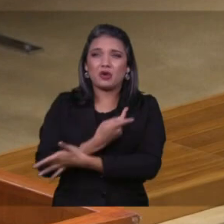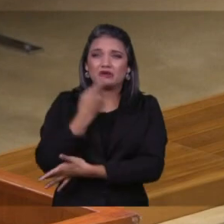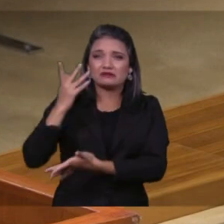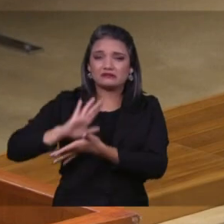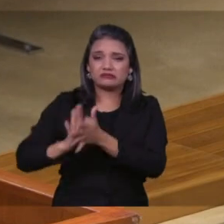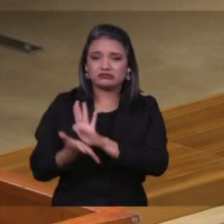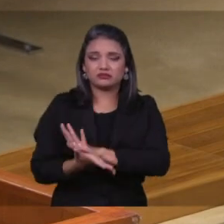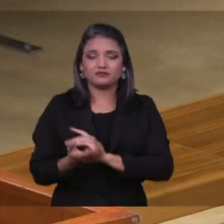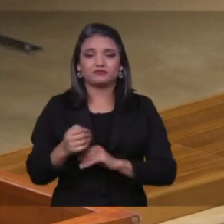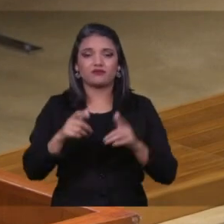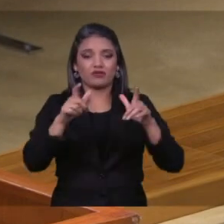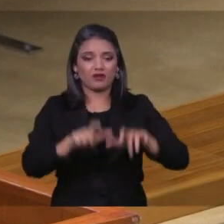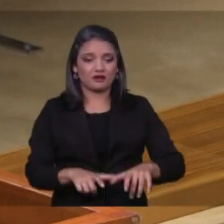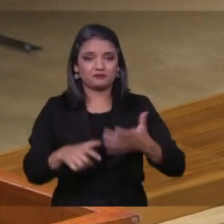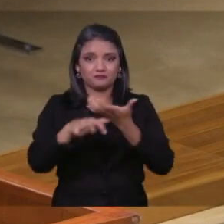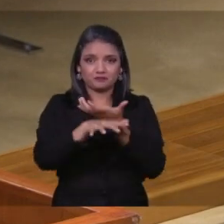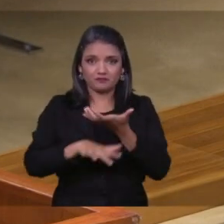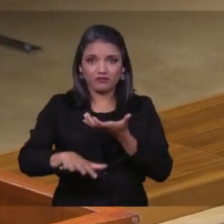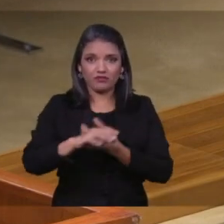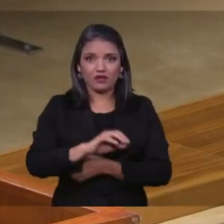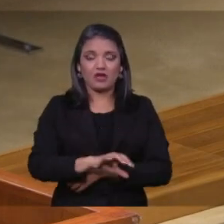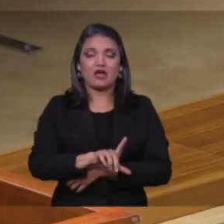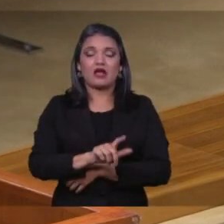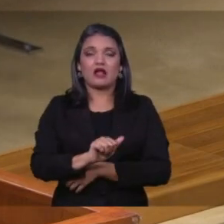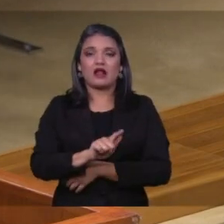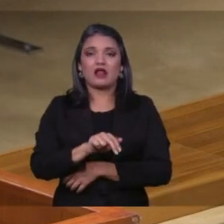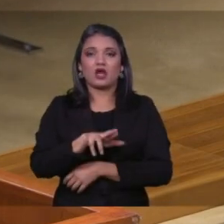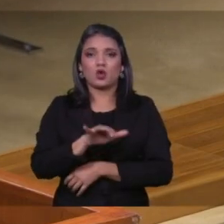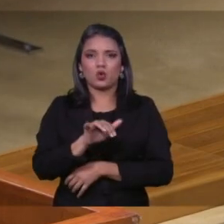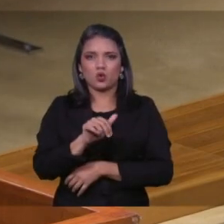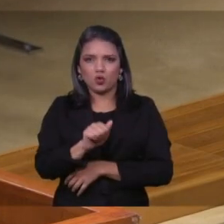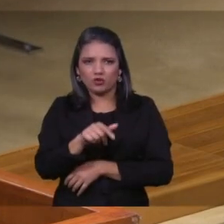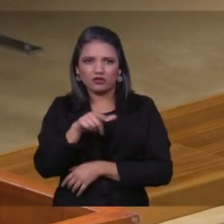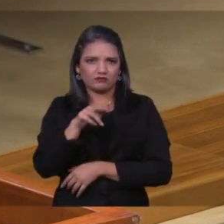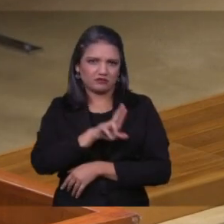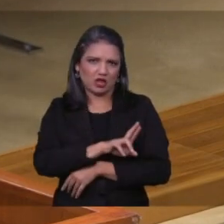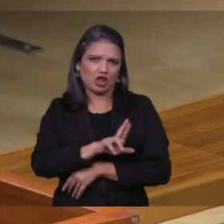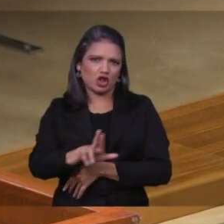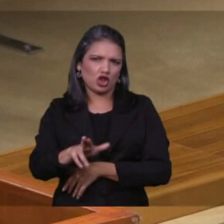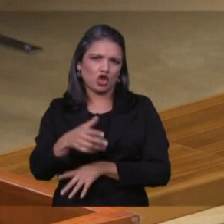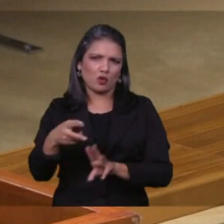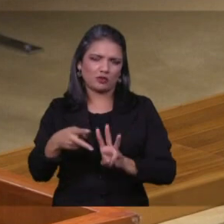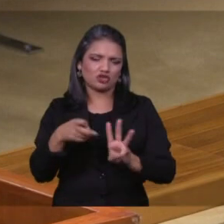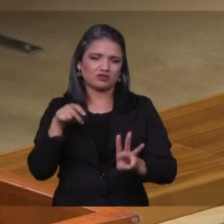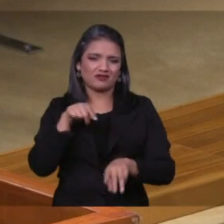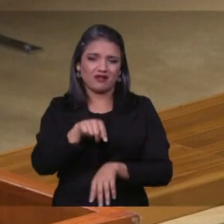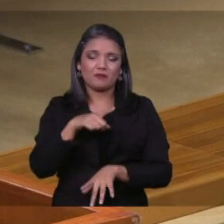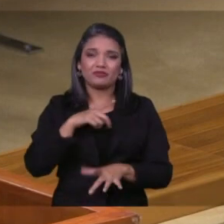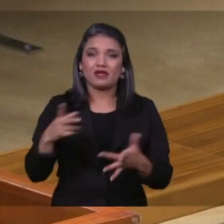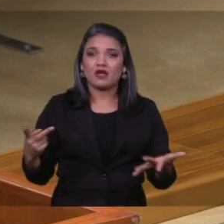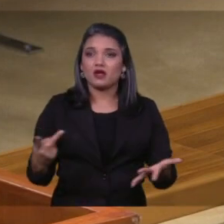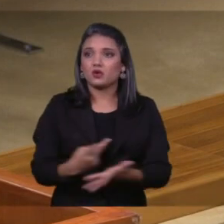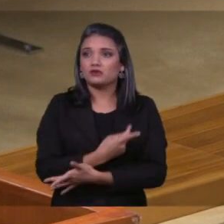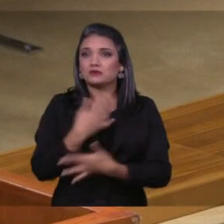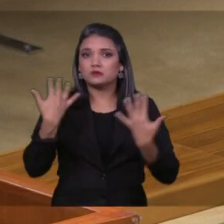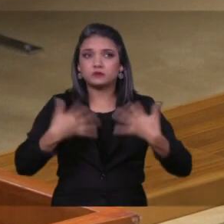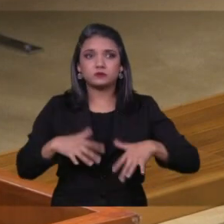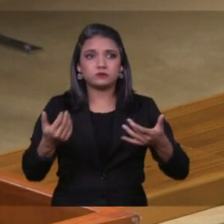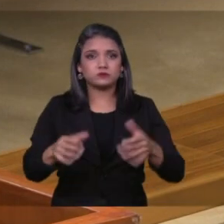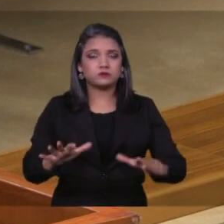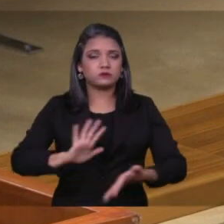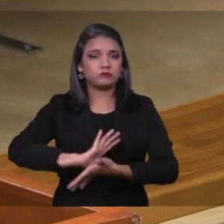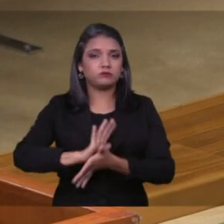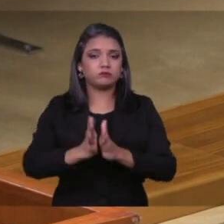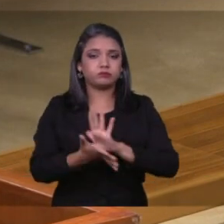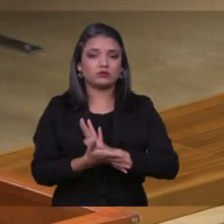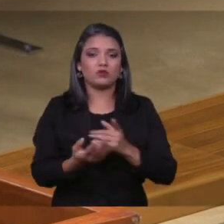Charayés, é histórica e tem se intensificado, especialmente nas áreas dedicadas à agricultura, uma vez